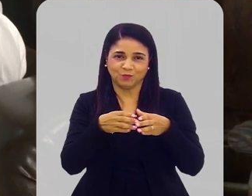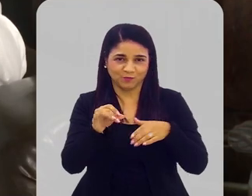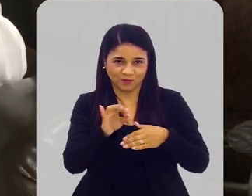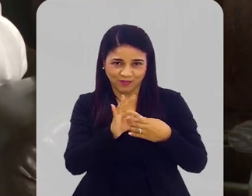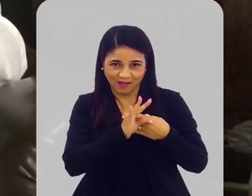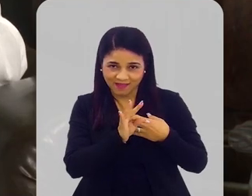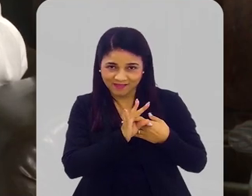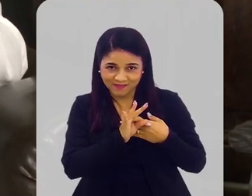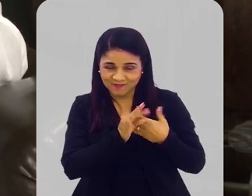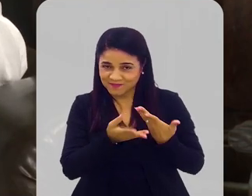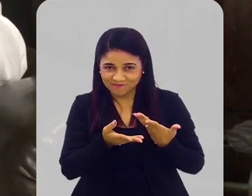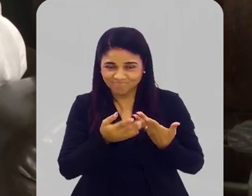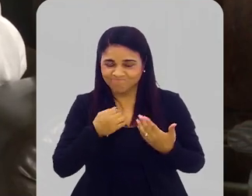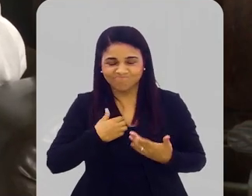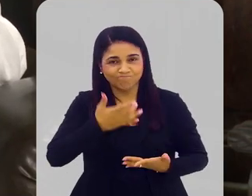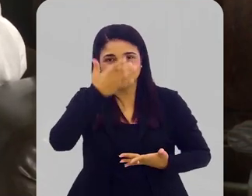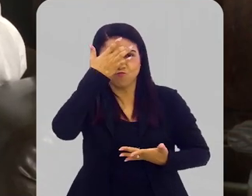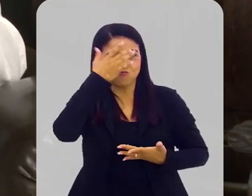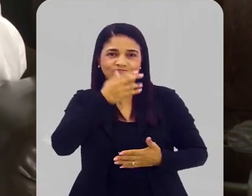equipe técnica.